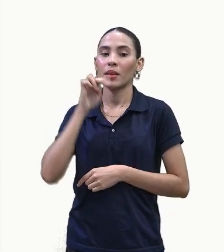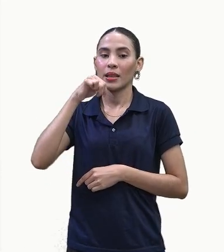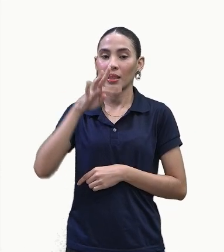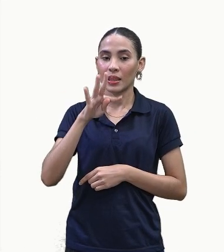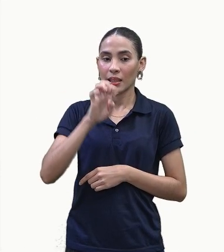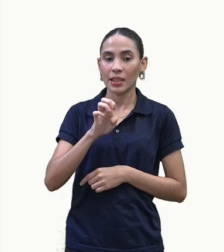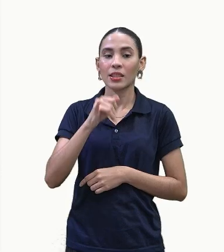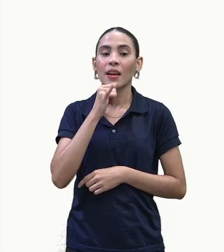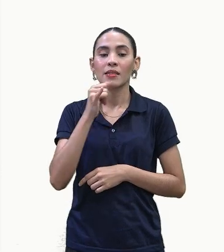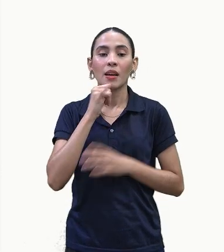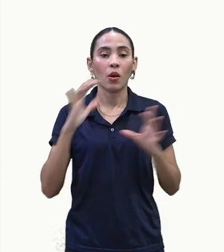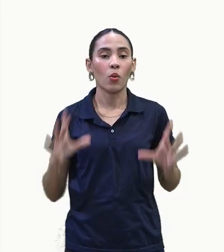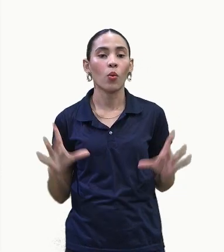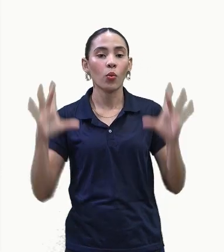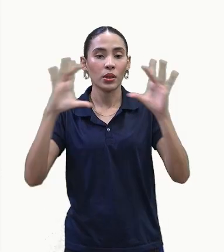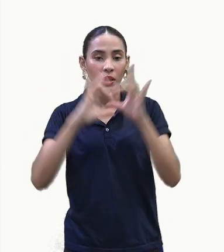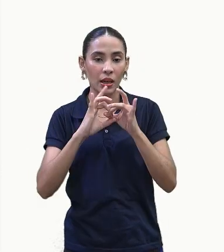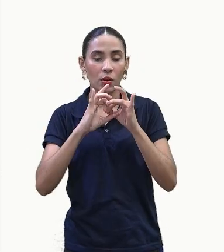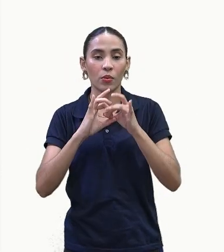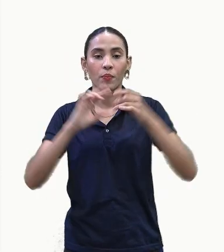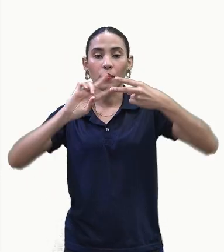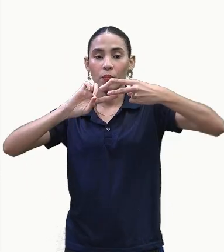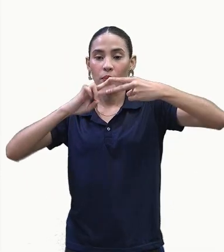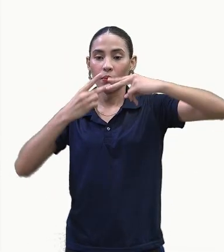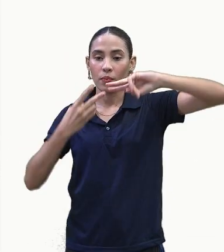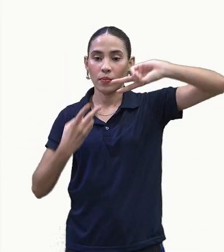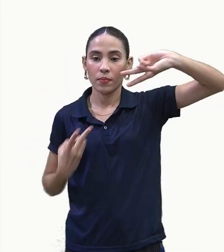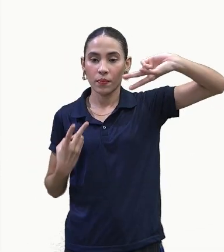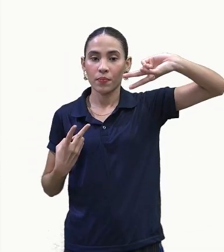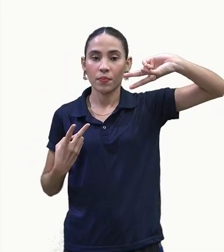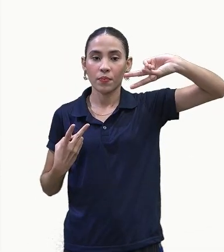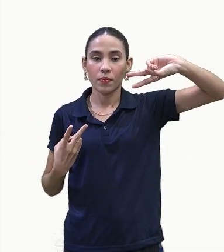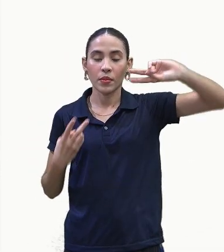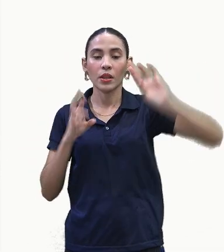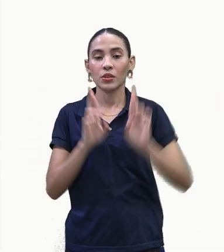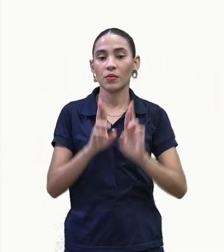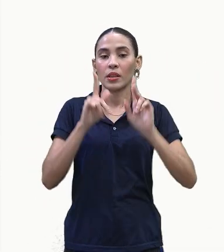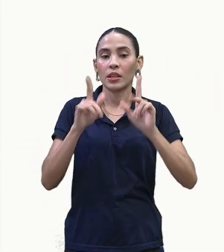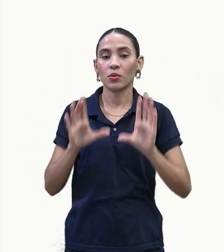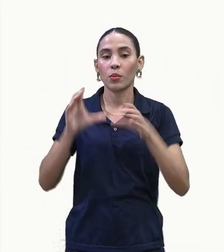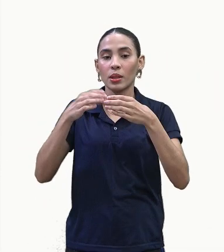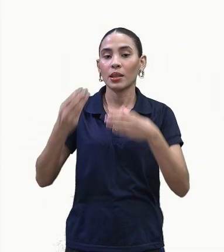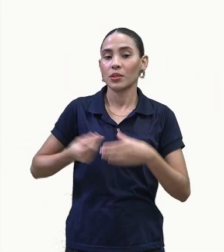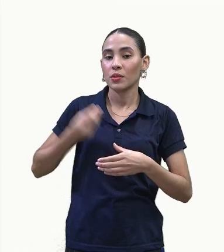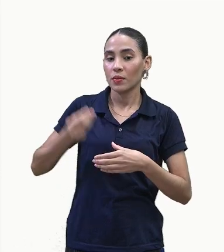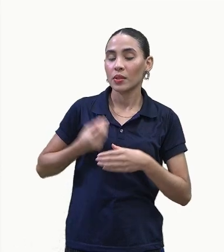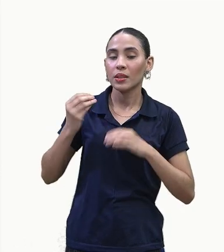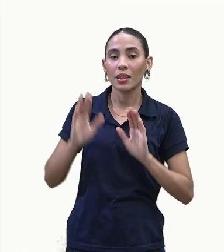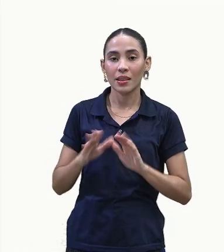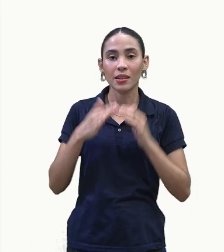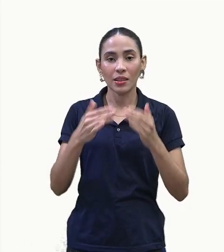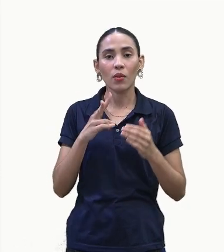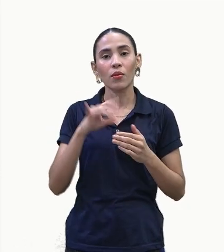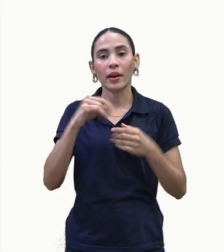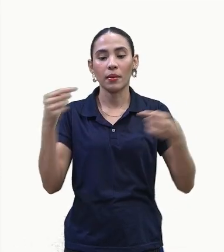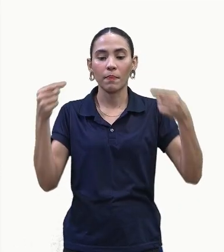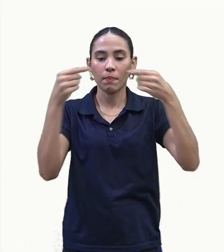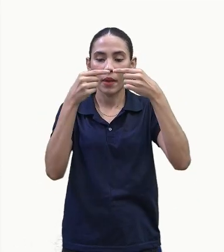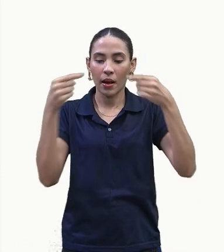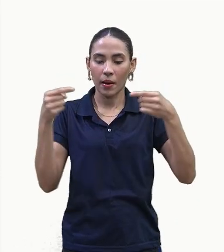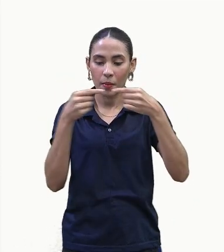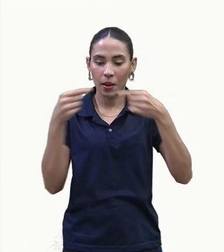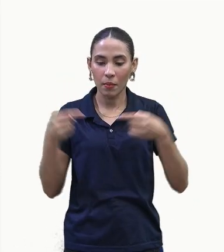de partes de DNA de diferentes organismos. Então, a gente vai combinar o DNA